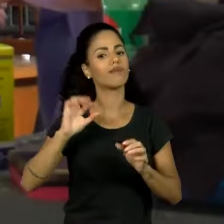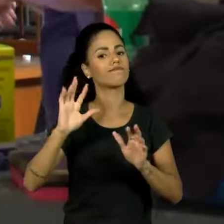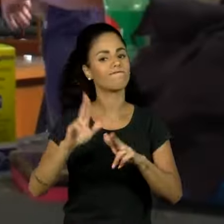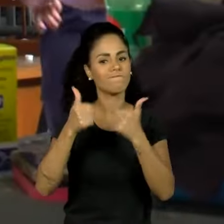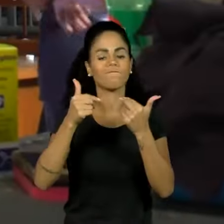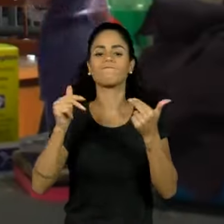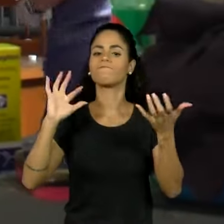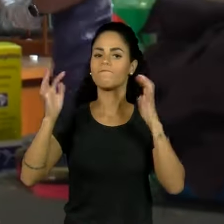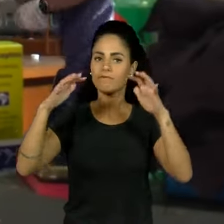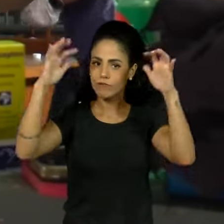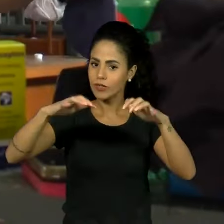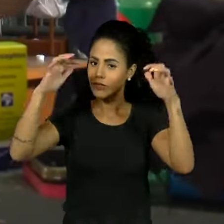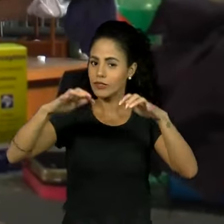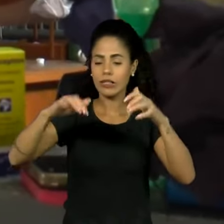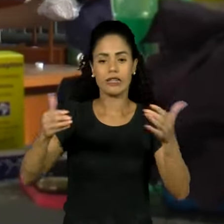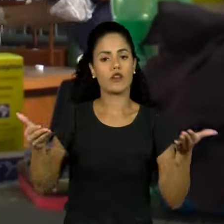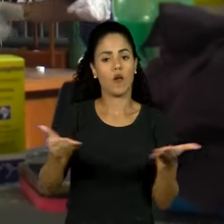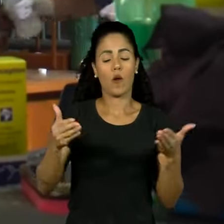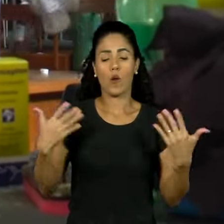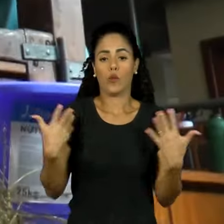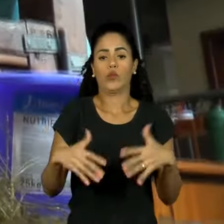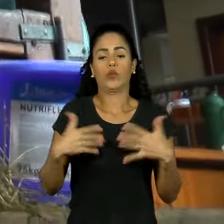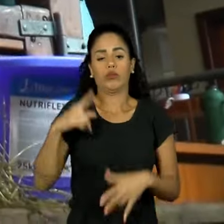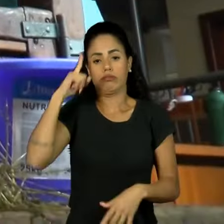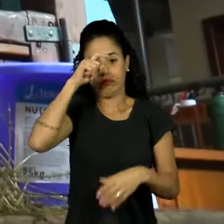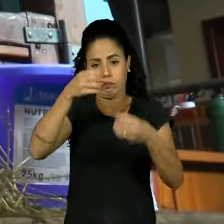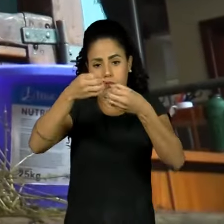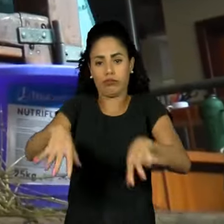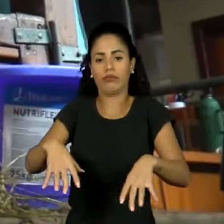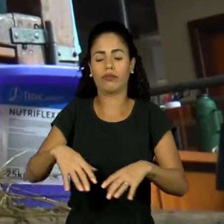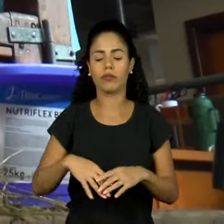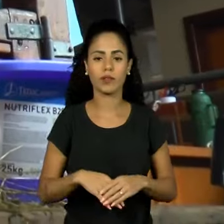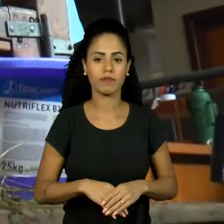socioambiental de proporções incalculáveis.